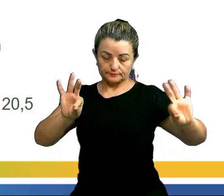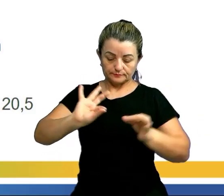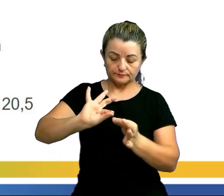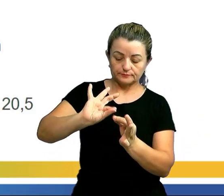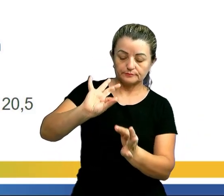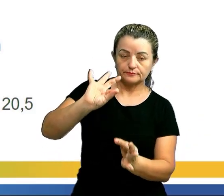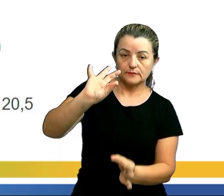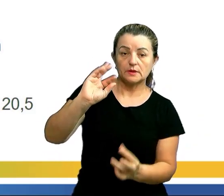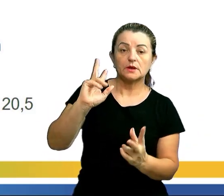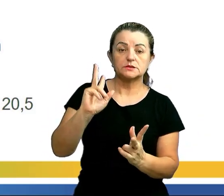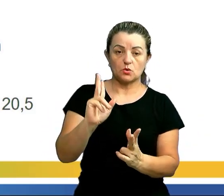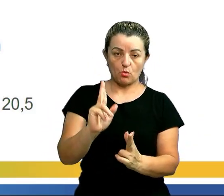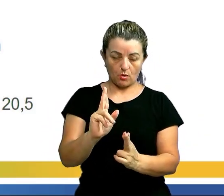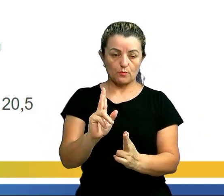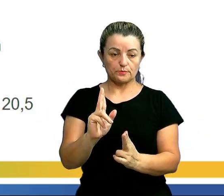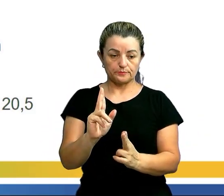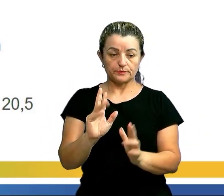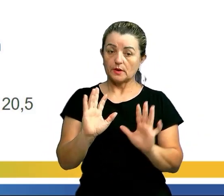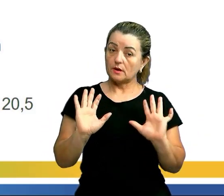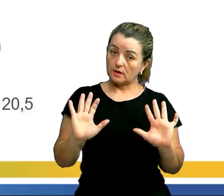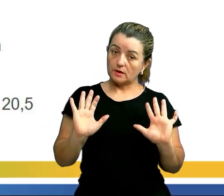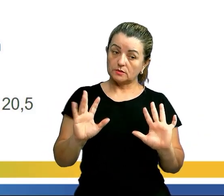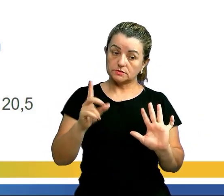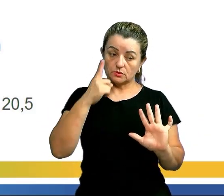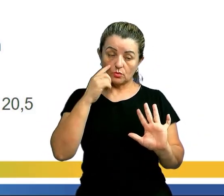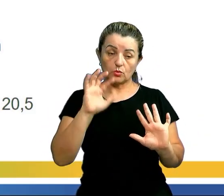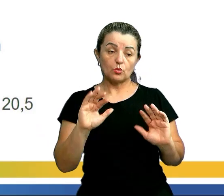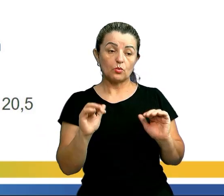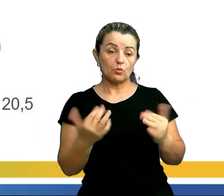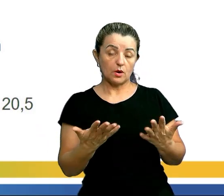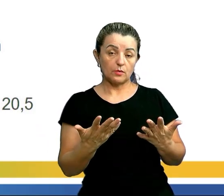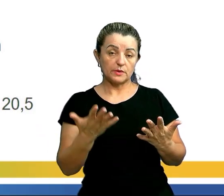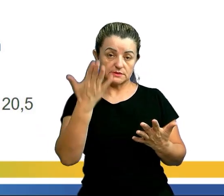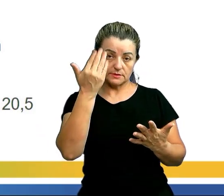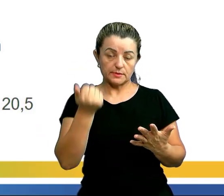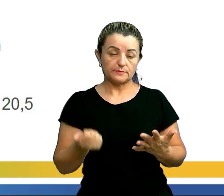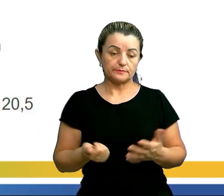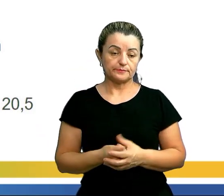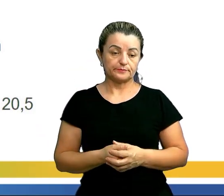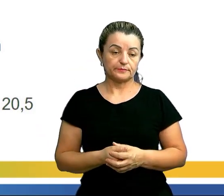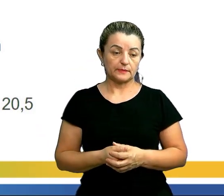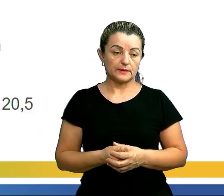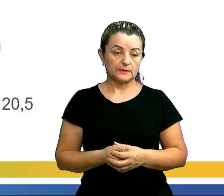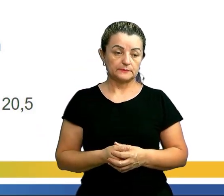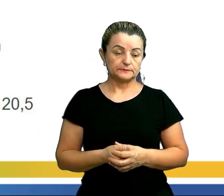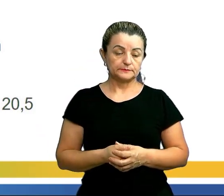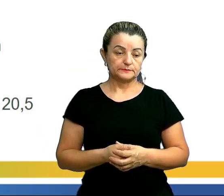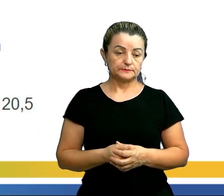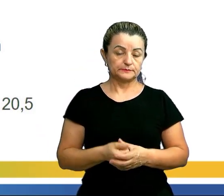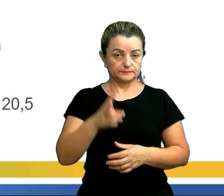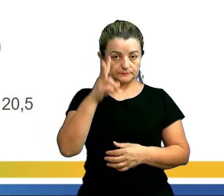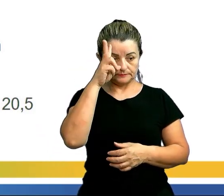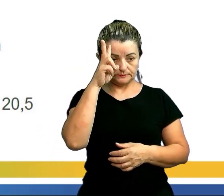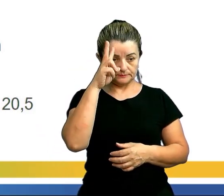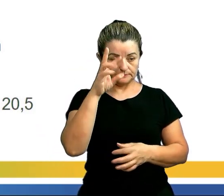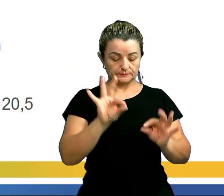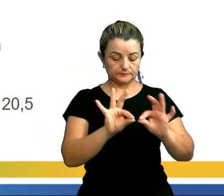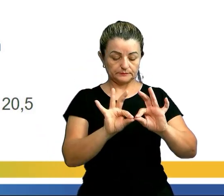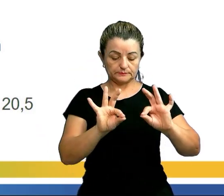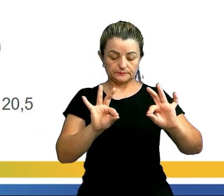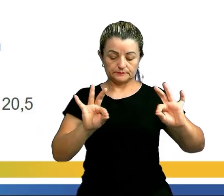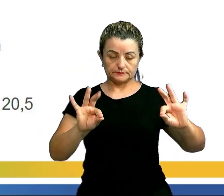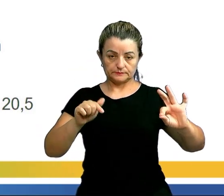é. Para satisfazer o filho mais novo, esse senhor precisa encontrar um terreno retangular, tá aqui, cujas